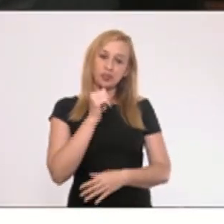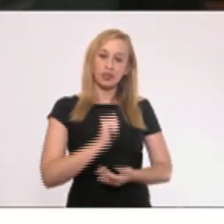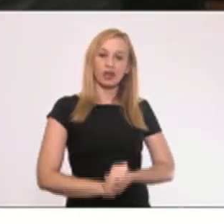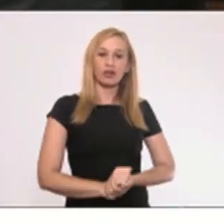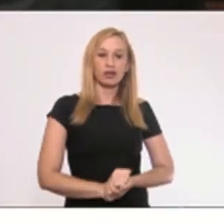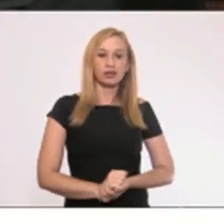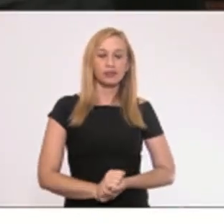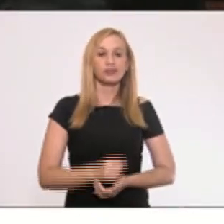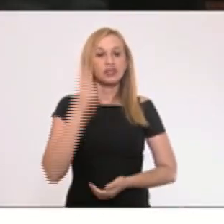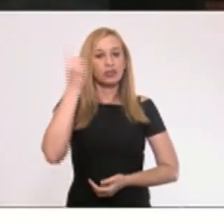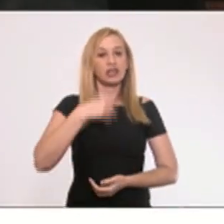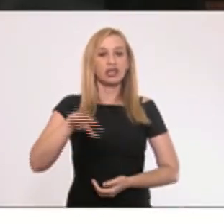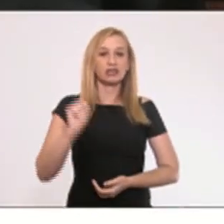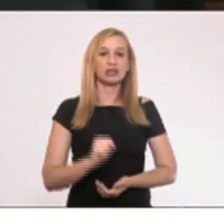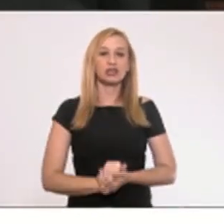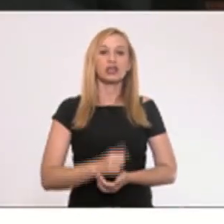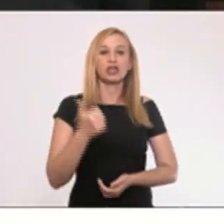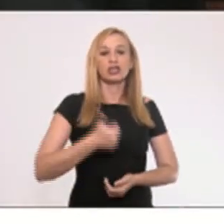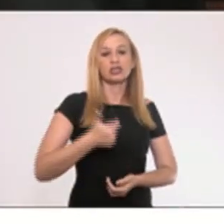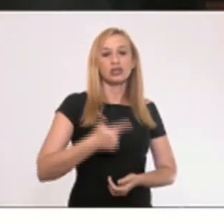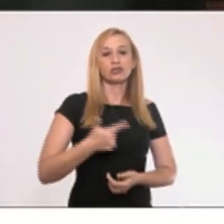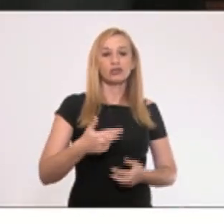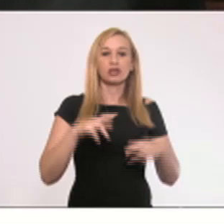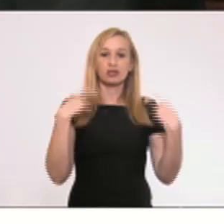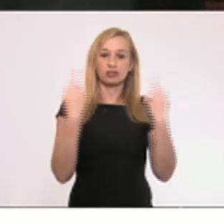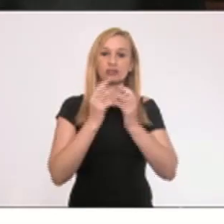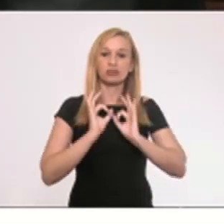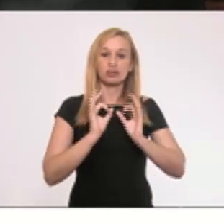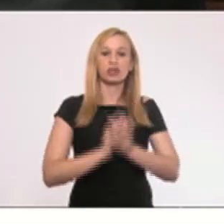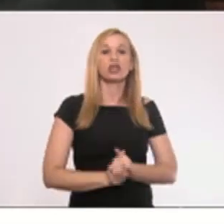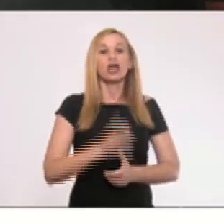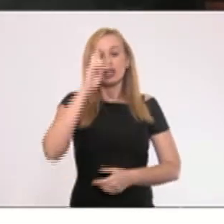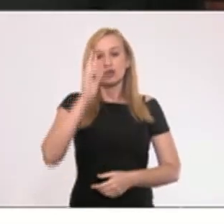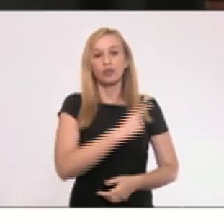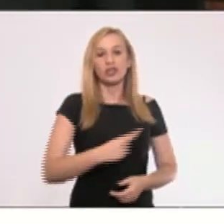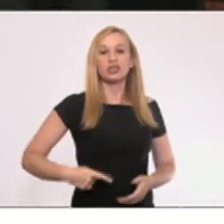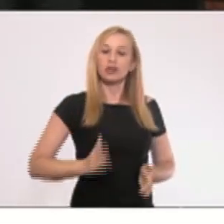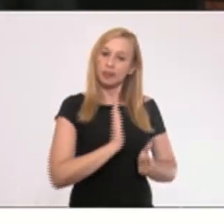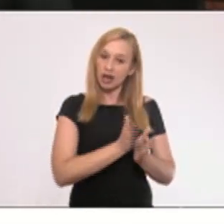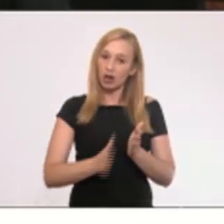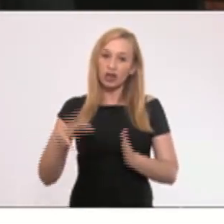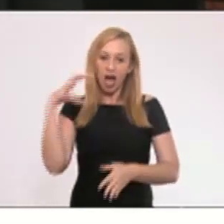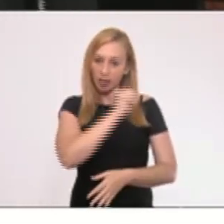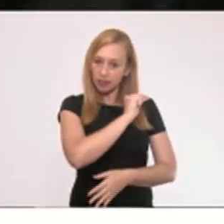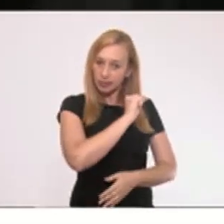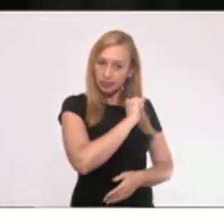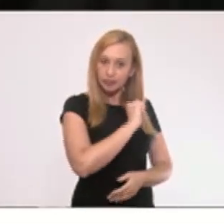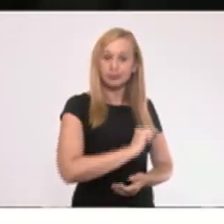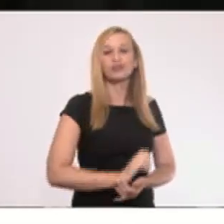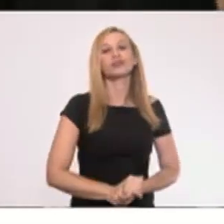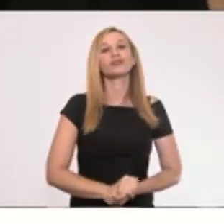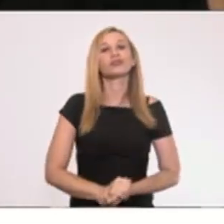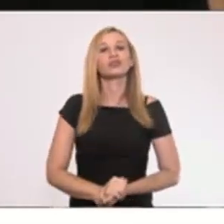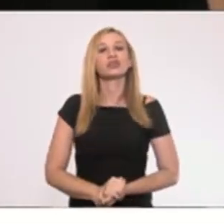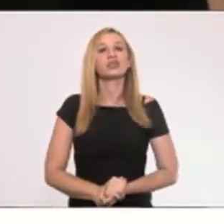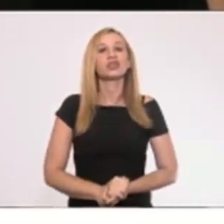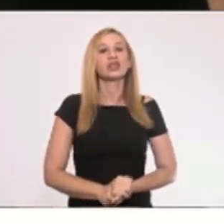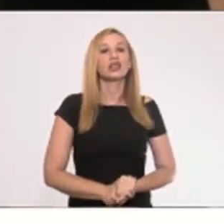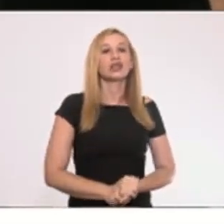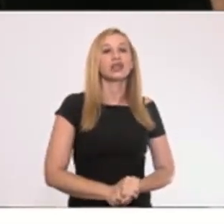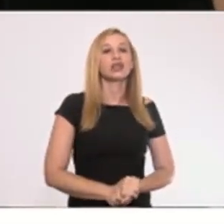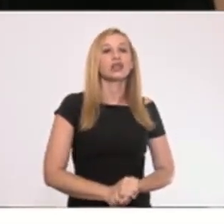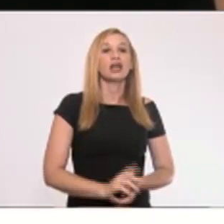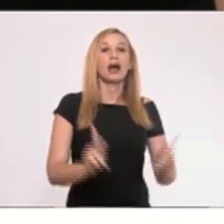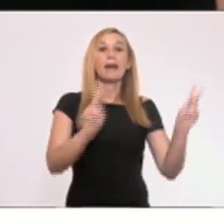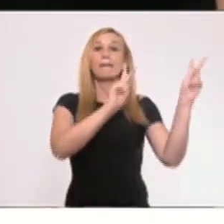Deputado Carlos Caiado, em seguida vamos à segunda sessão extraordinária. Presidente, pela ordem bem rápida, é sobre a paz